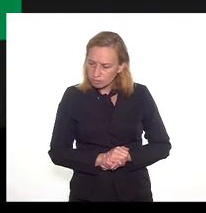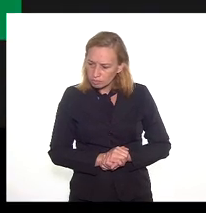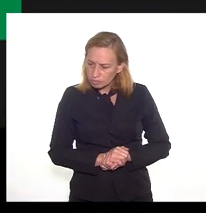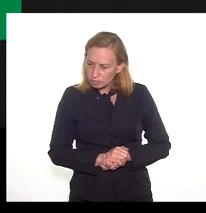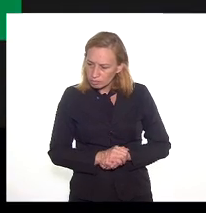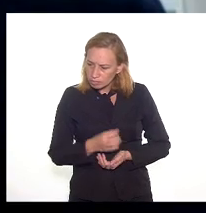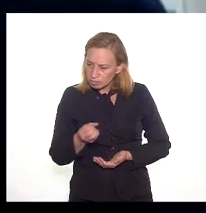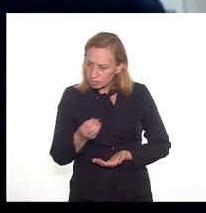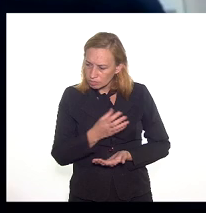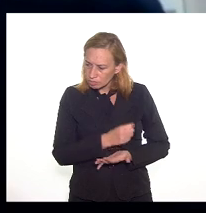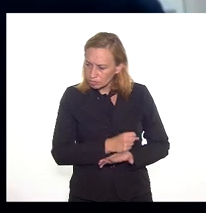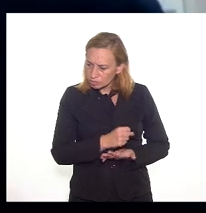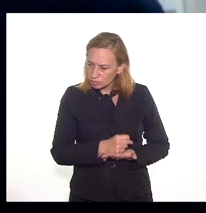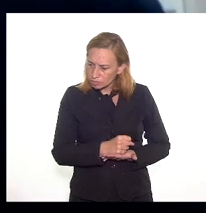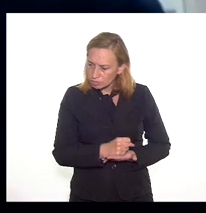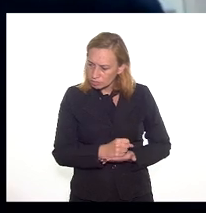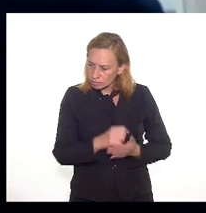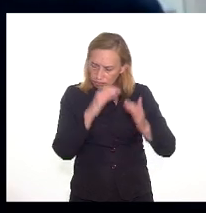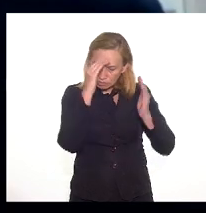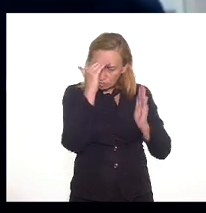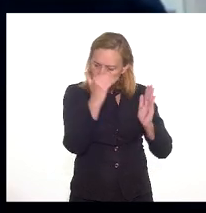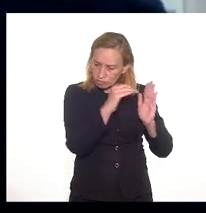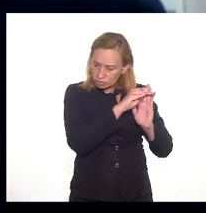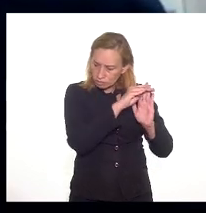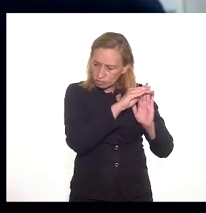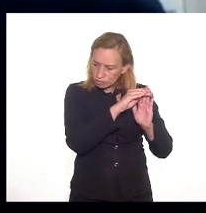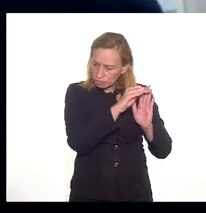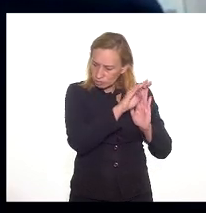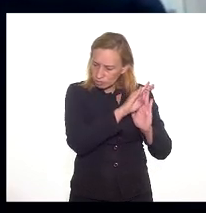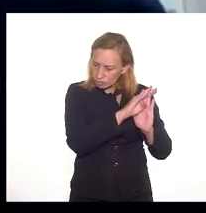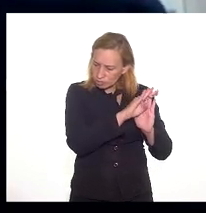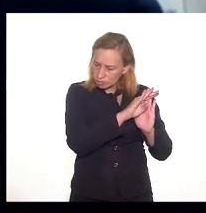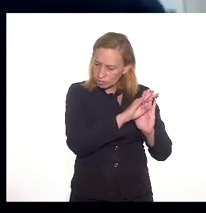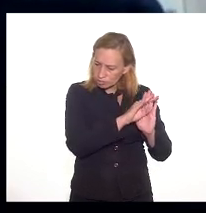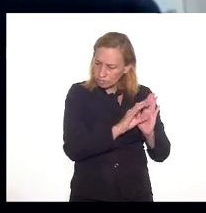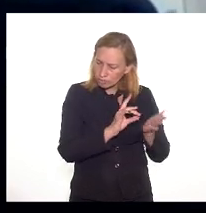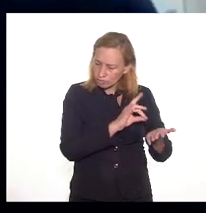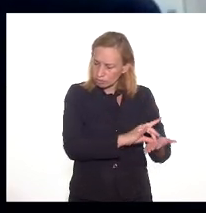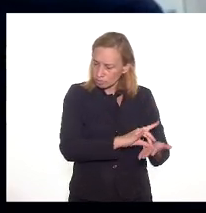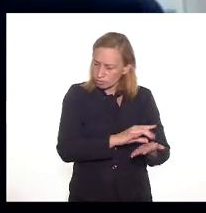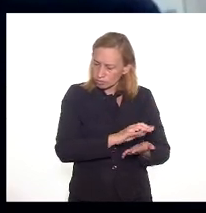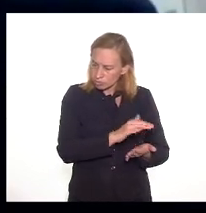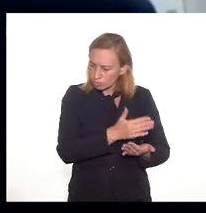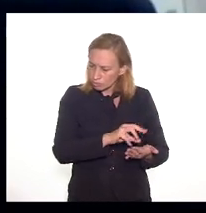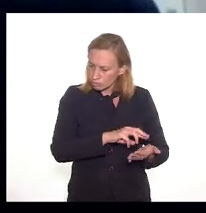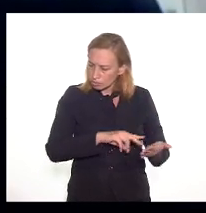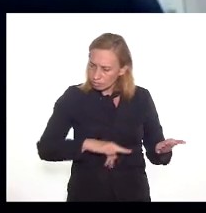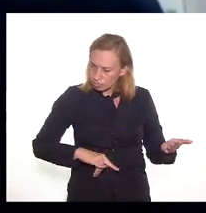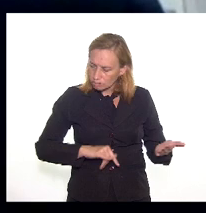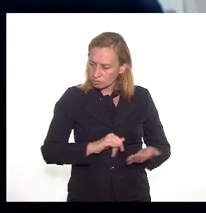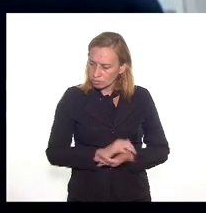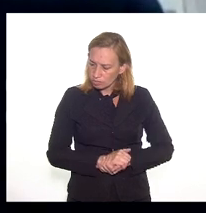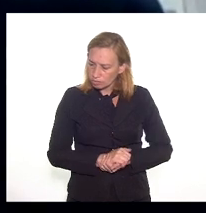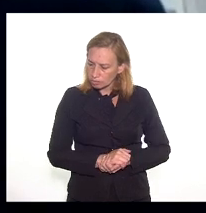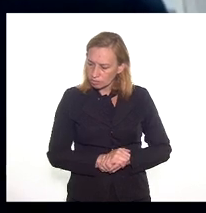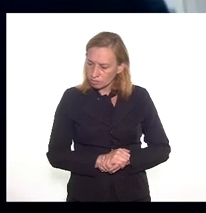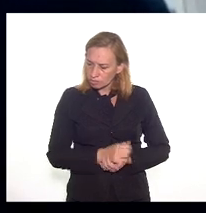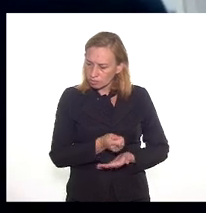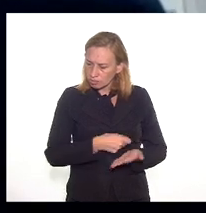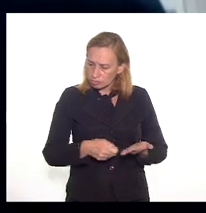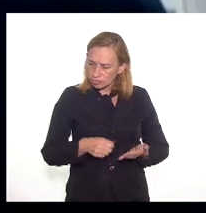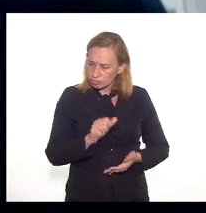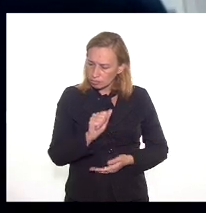Cada contratação ela obedece o contrato original com a ANP, o contrato de concessão ou de partilha, né? Ou da cessão onerosa, que foi assinado com a